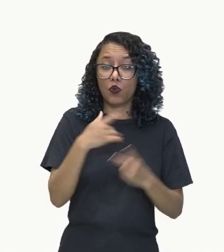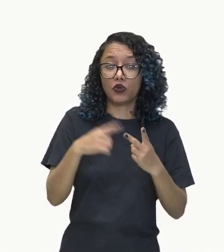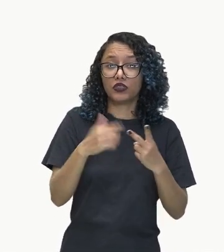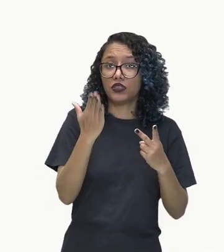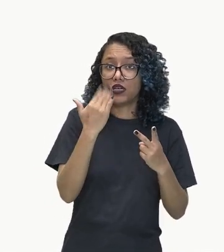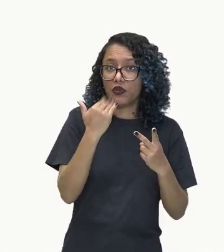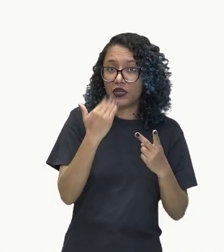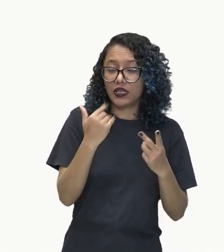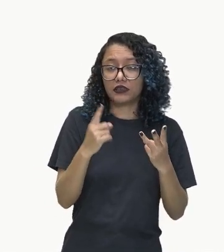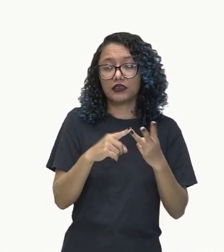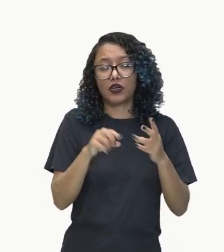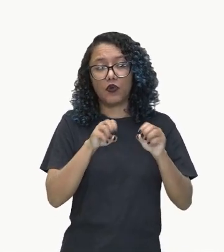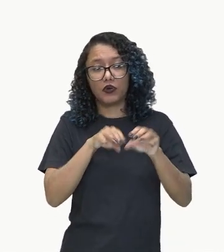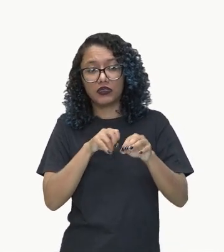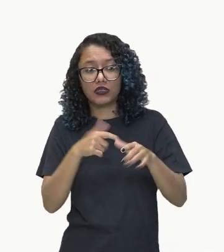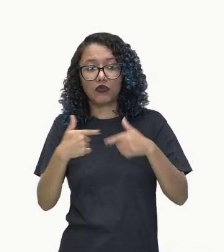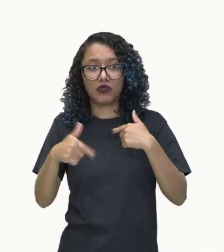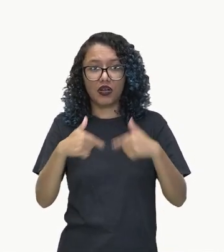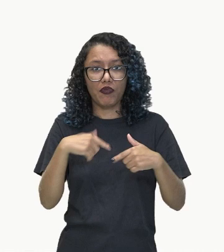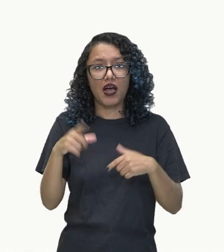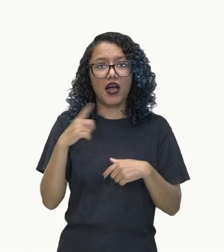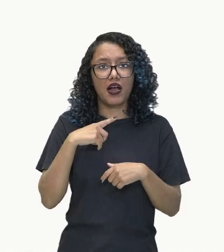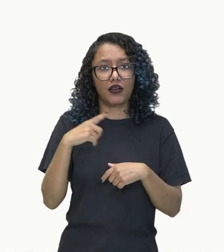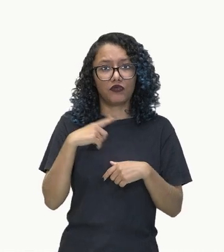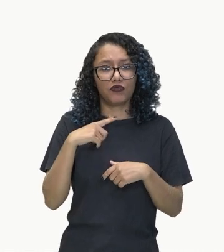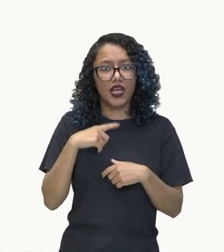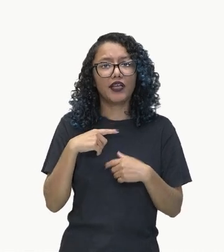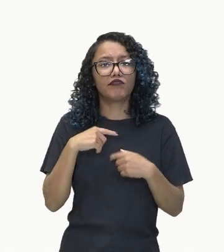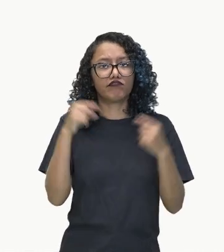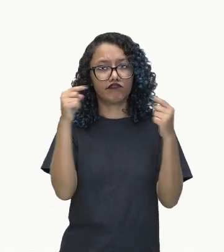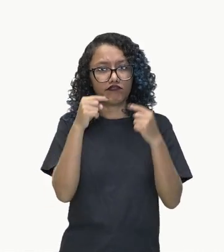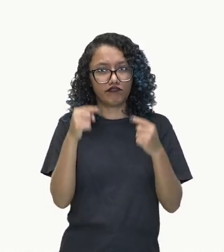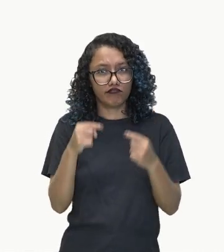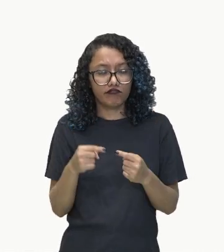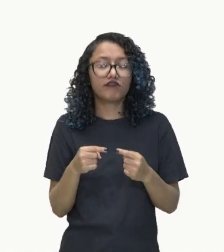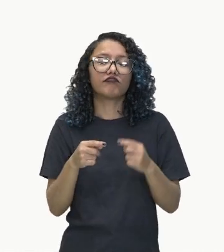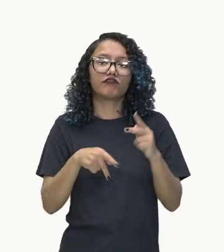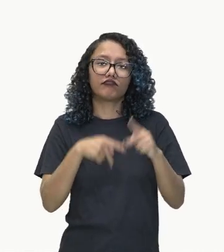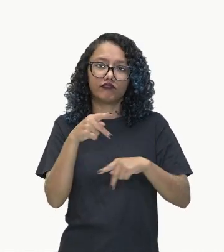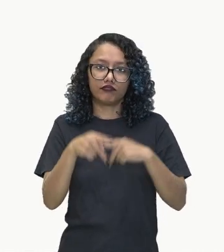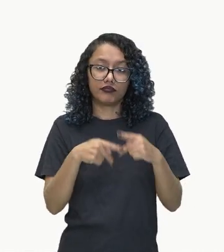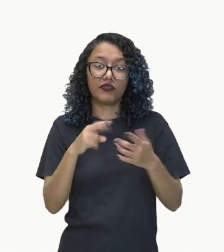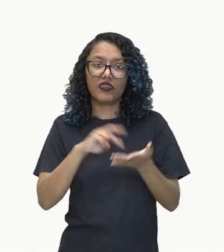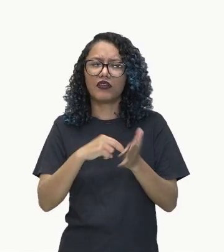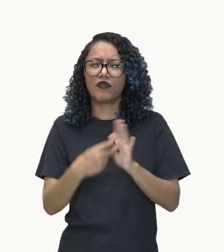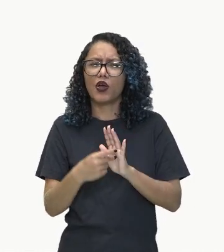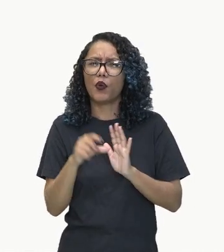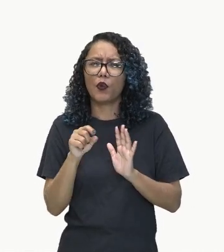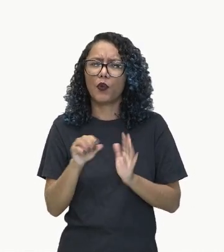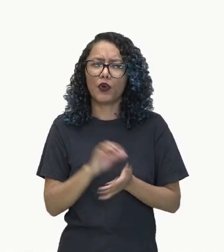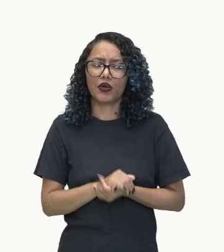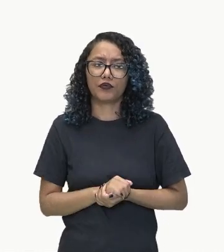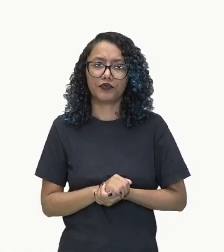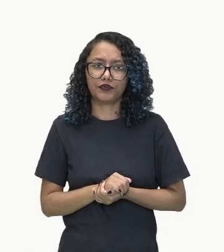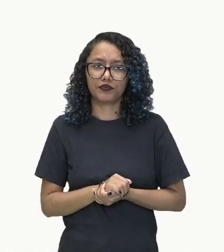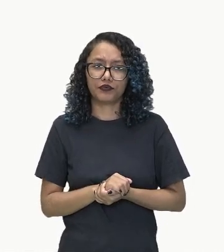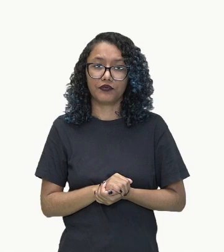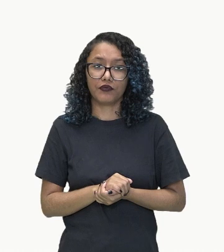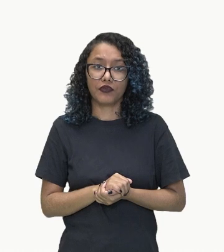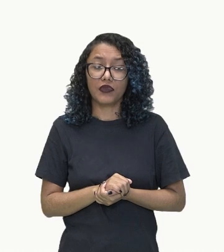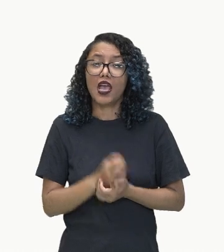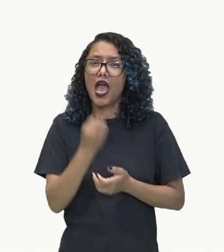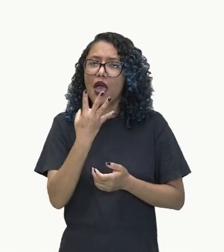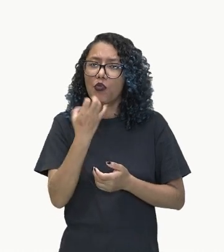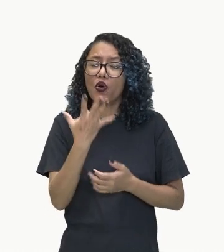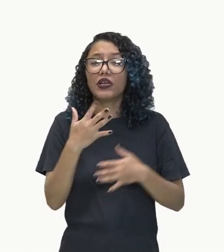e trabalho existem e ocorrem de forma adequada à sua população. Isso faz com que cada vez mais a população